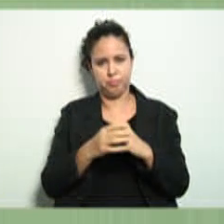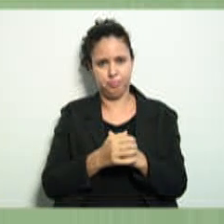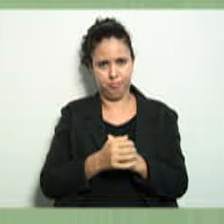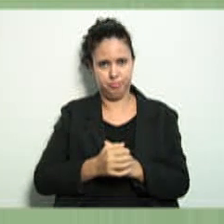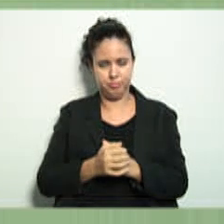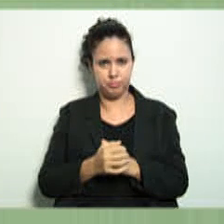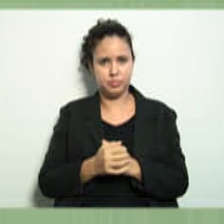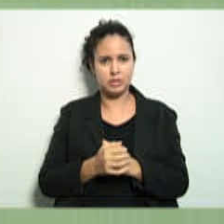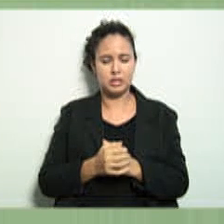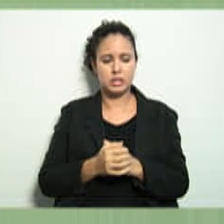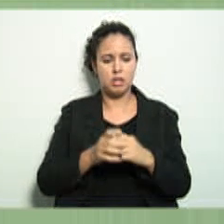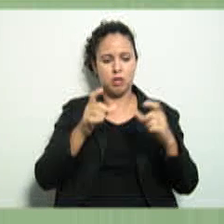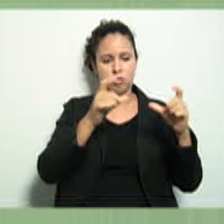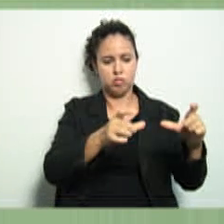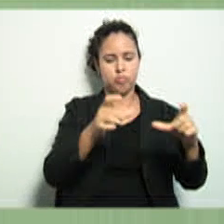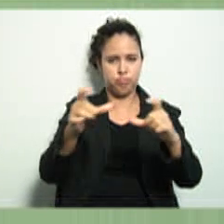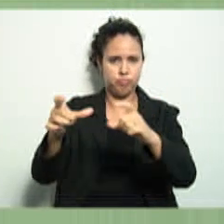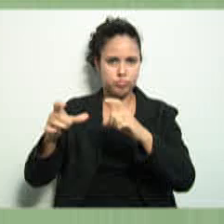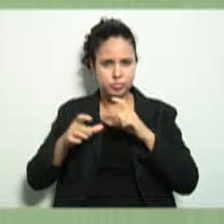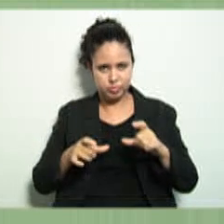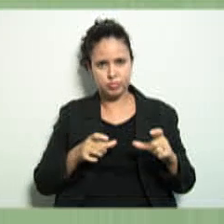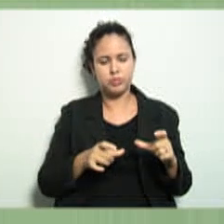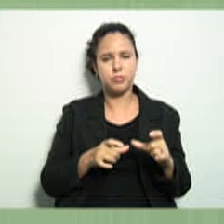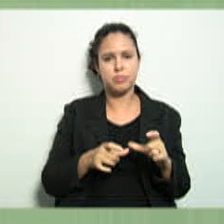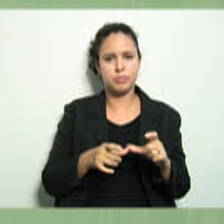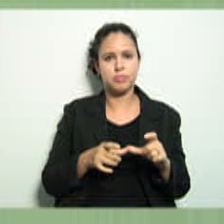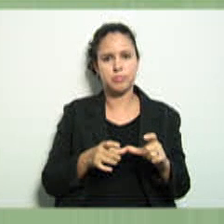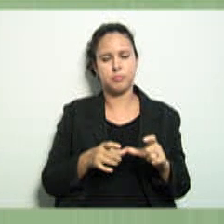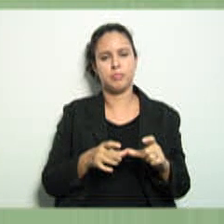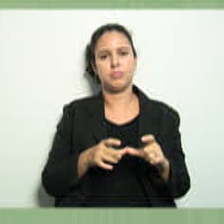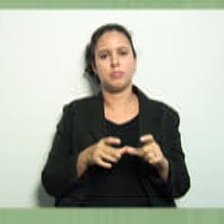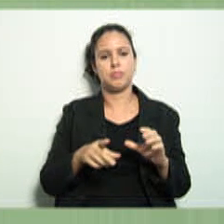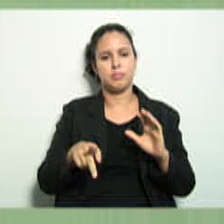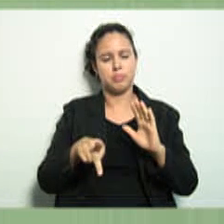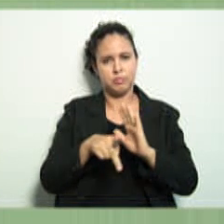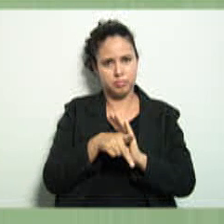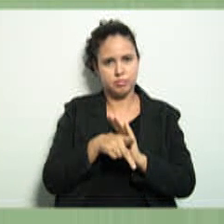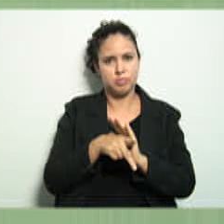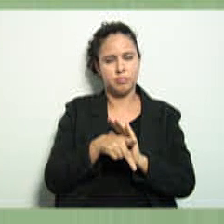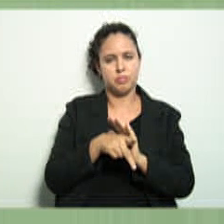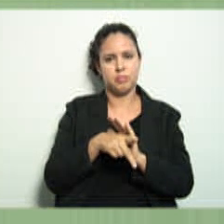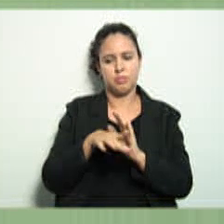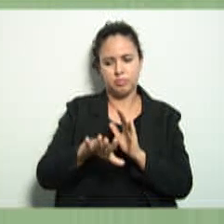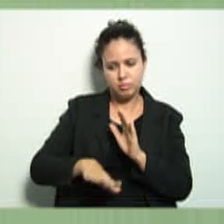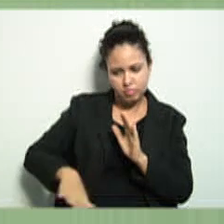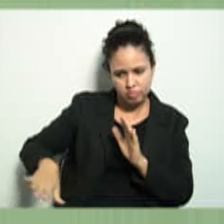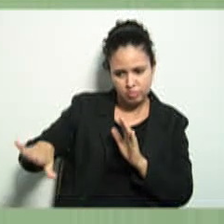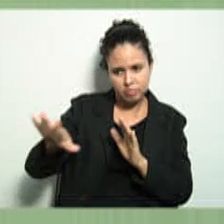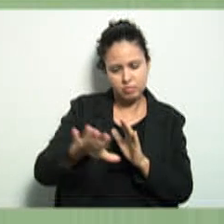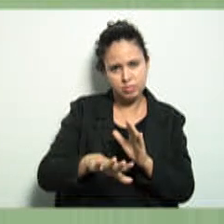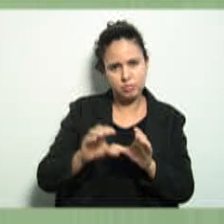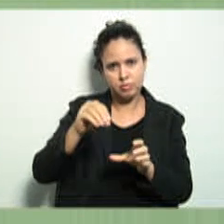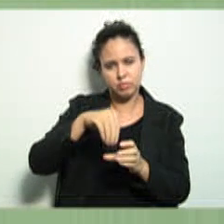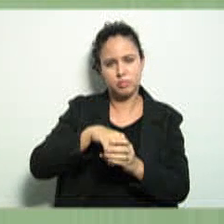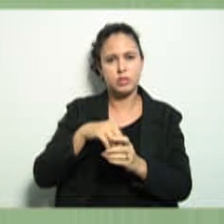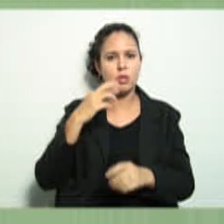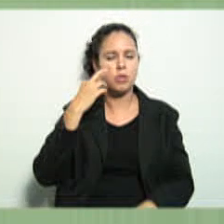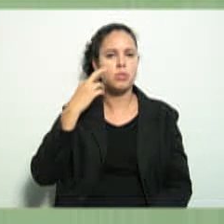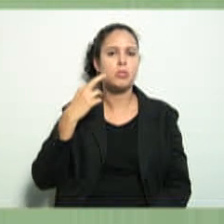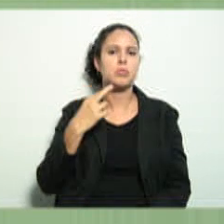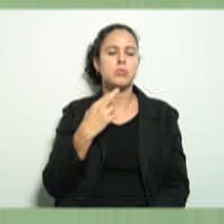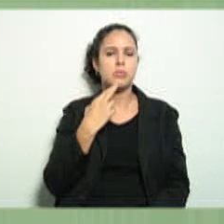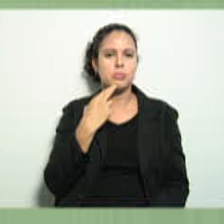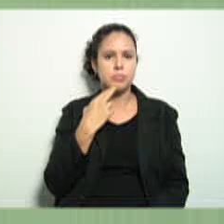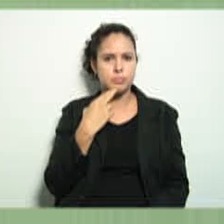como setores marcantes no setor econômico de Rondônia, a gente pode frisar ali o rebanho,